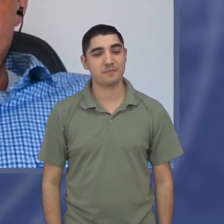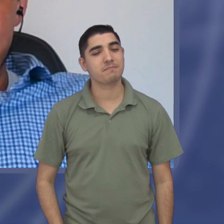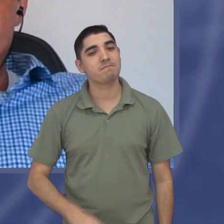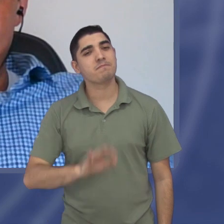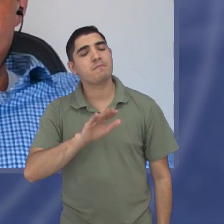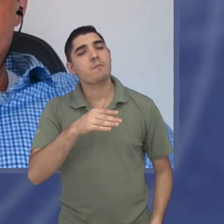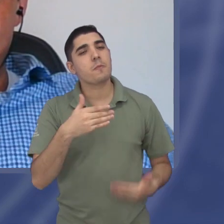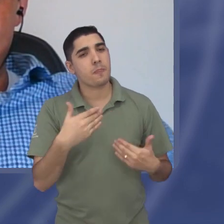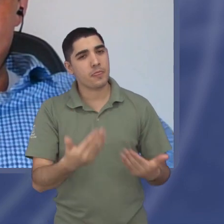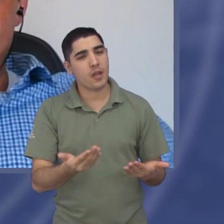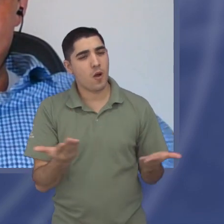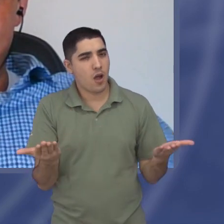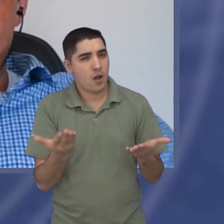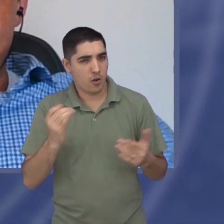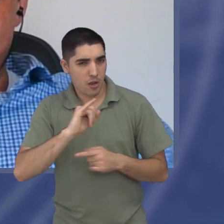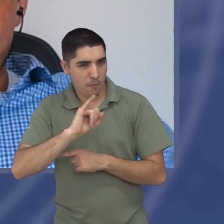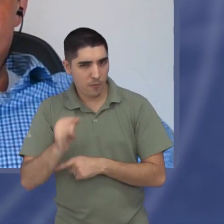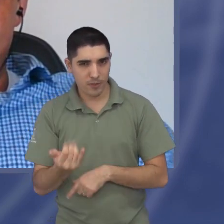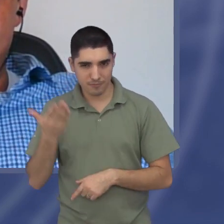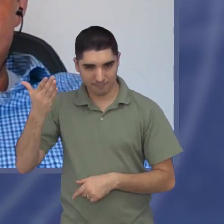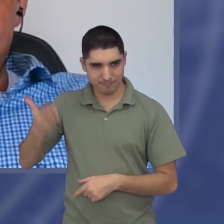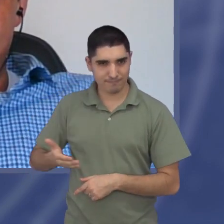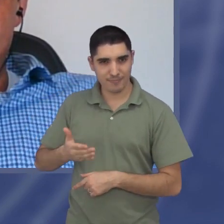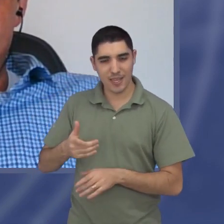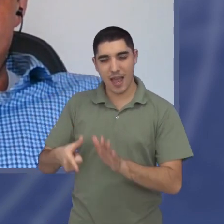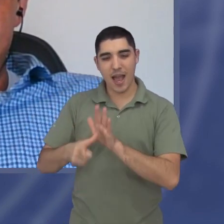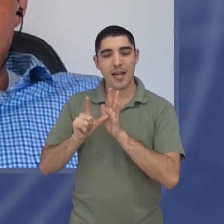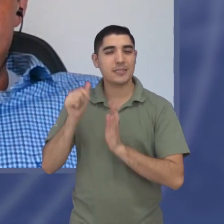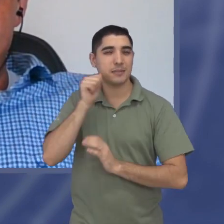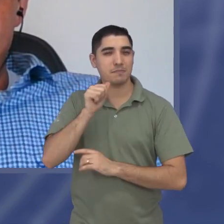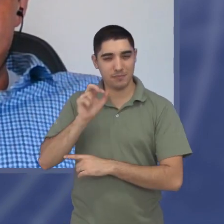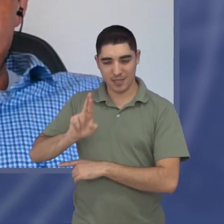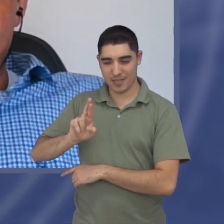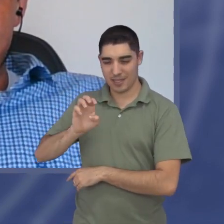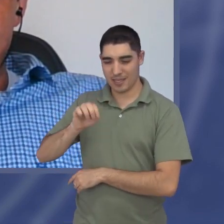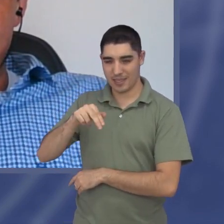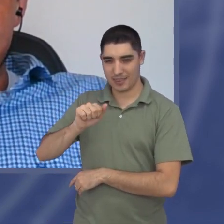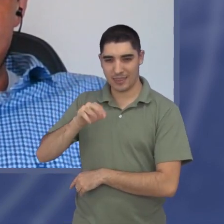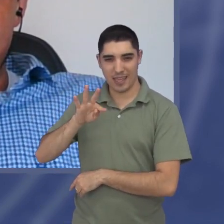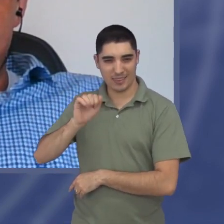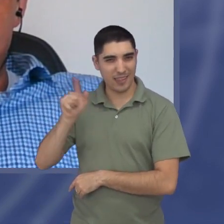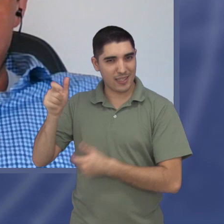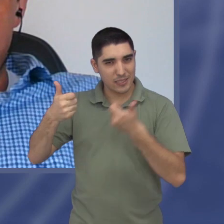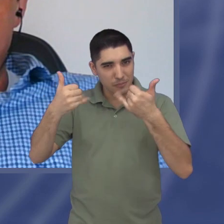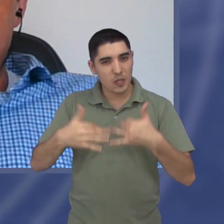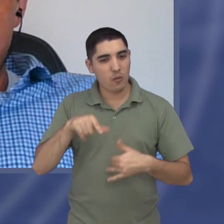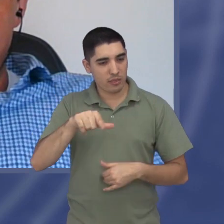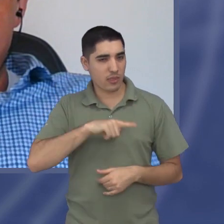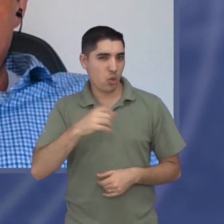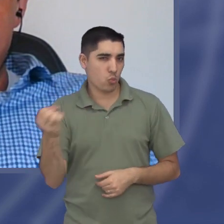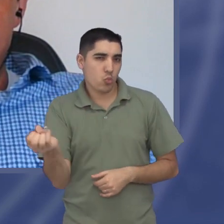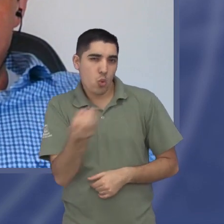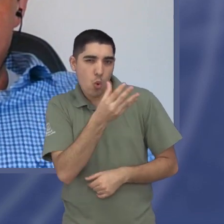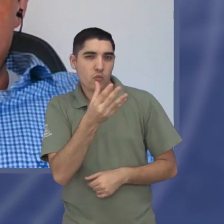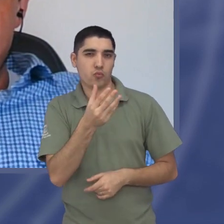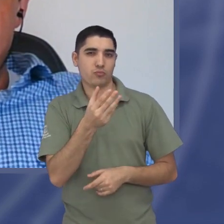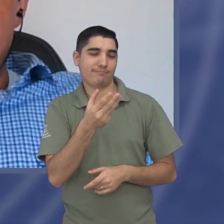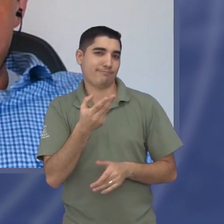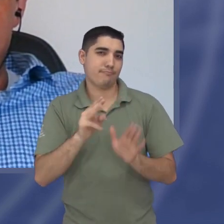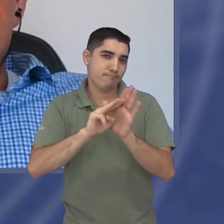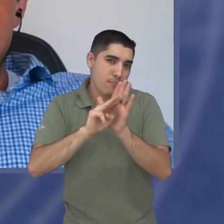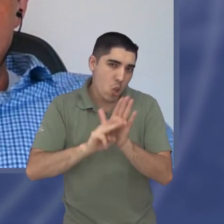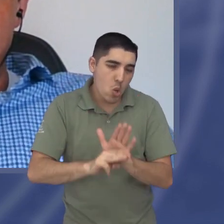Pegando um pouquinho do gancho da Renata, né, que ela falou desse modelo que vem sendo testado, sem dúvidas, né,